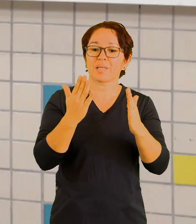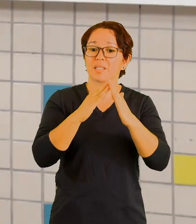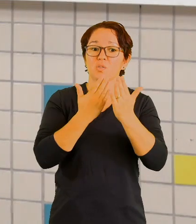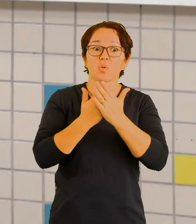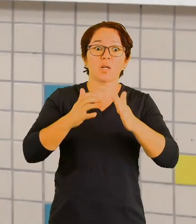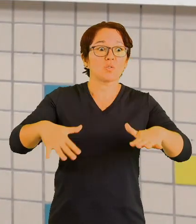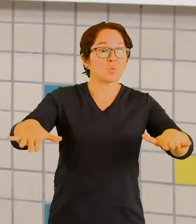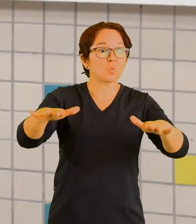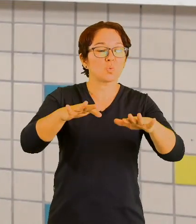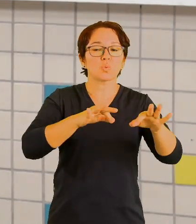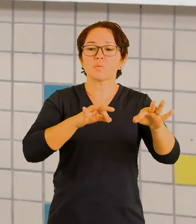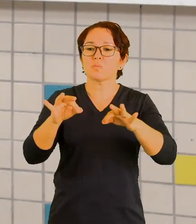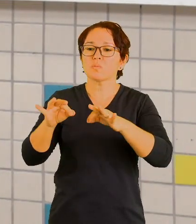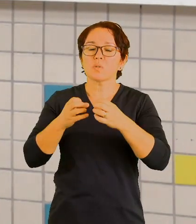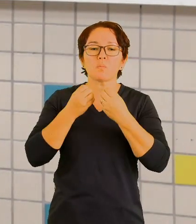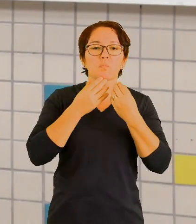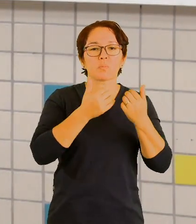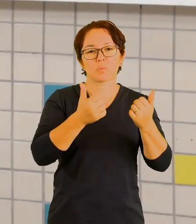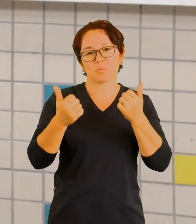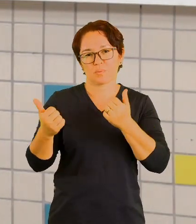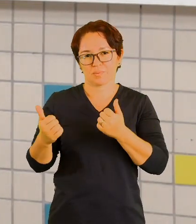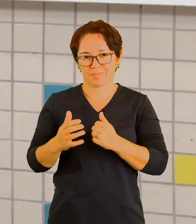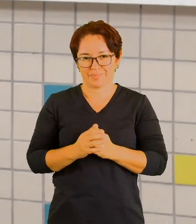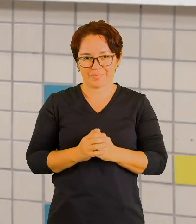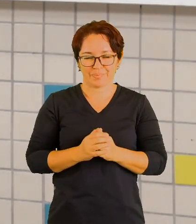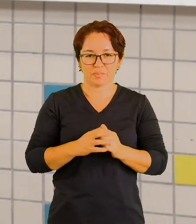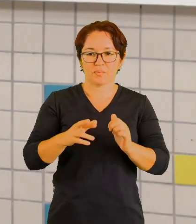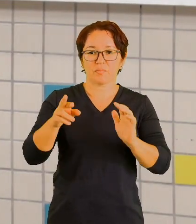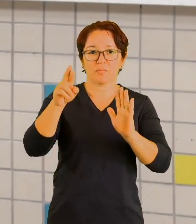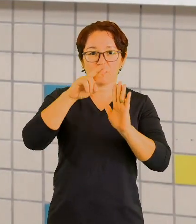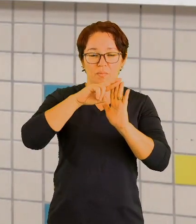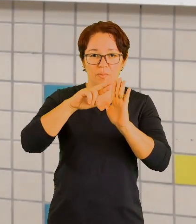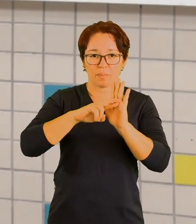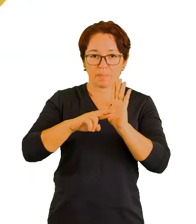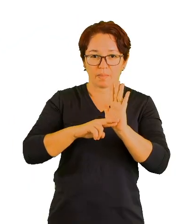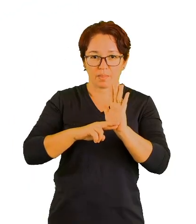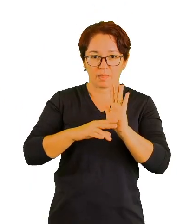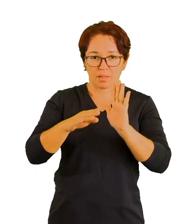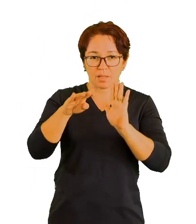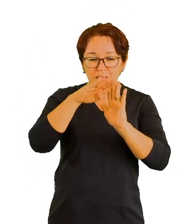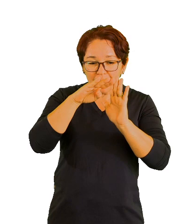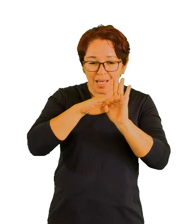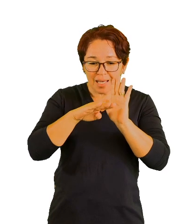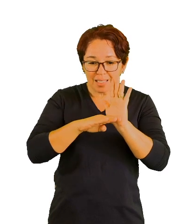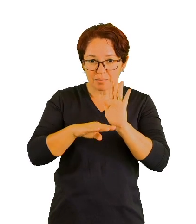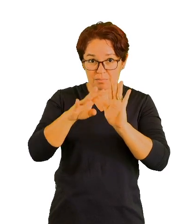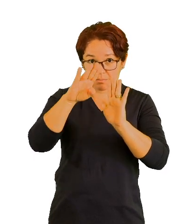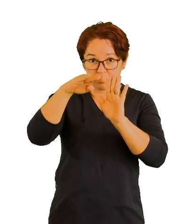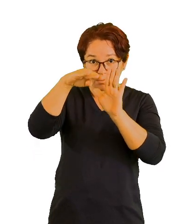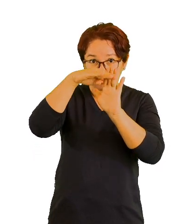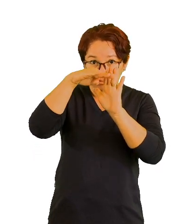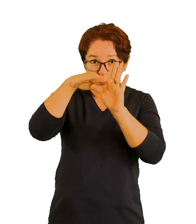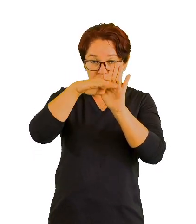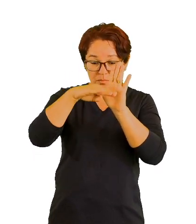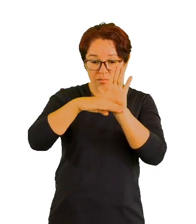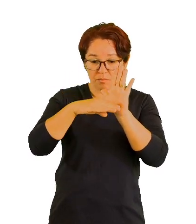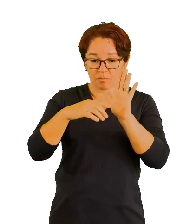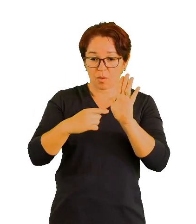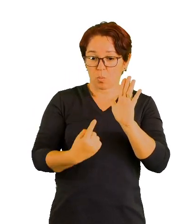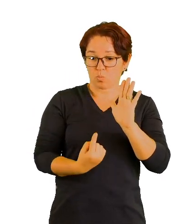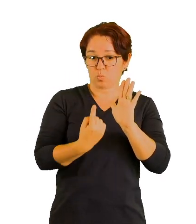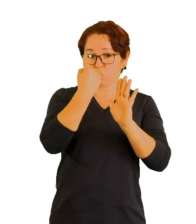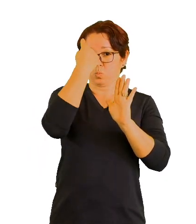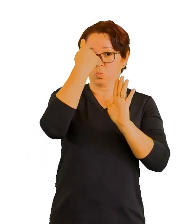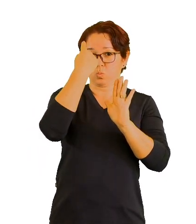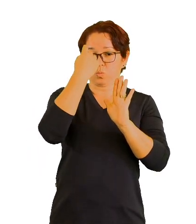escolar deve ser elaborado de forma colaborativa e coletiva, Por quê? Porque ele diz respeito a todos